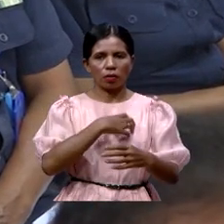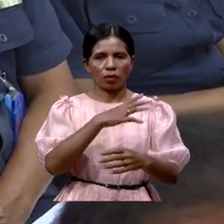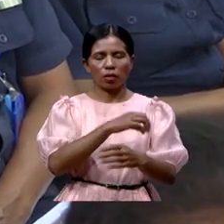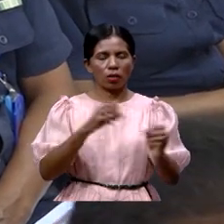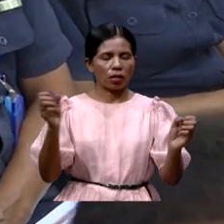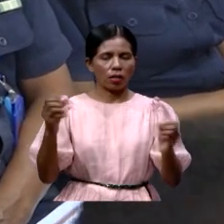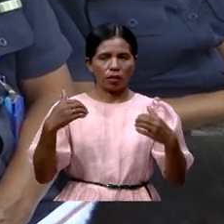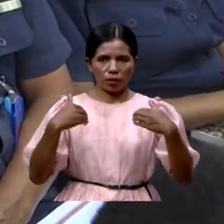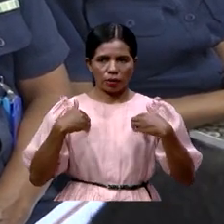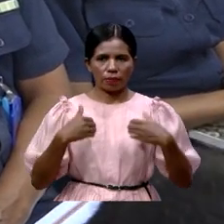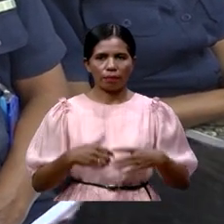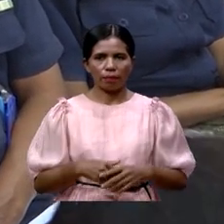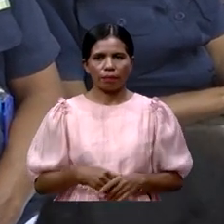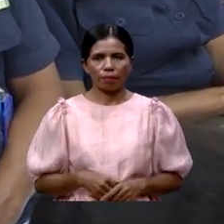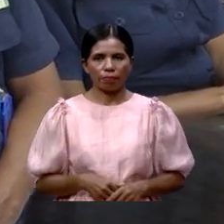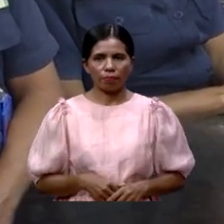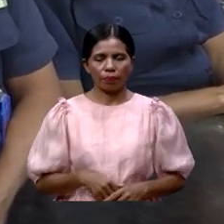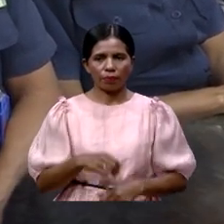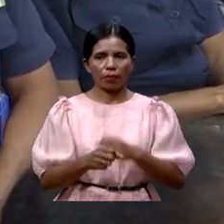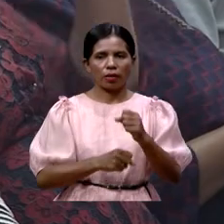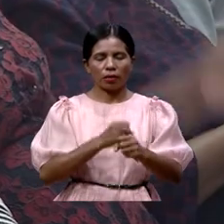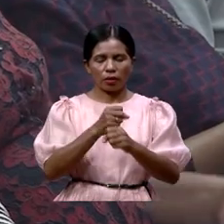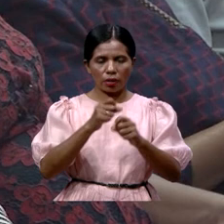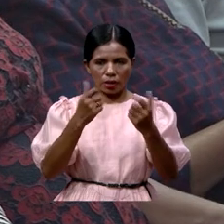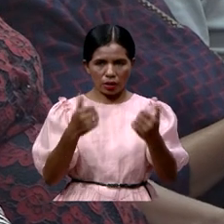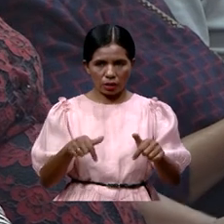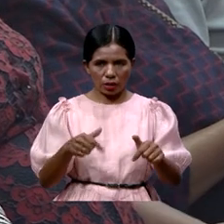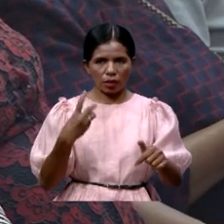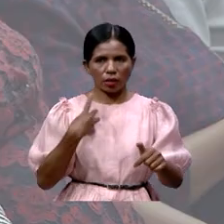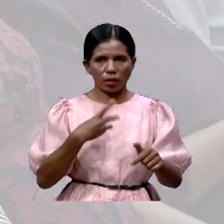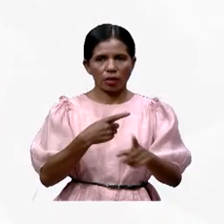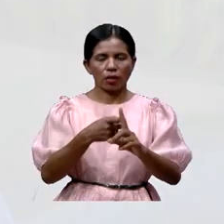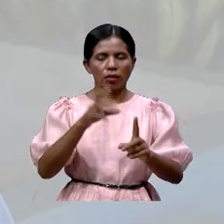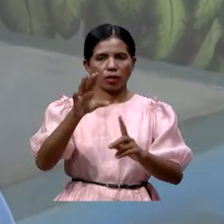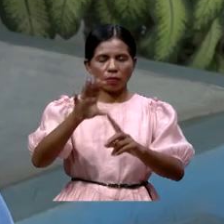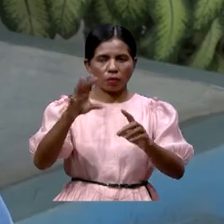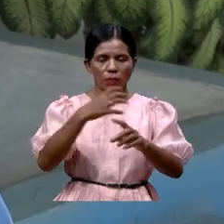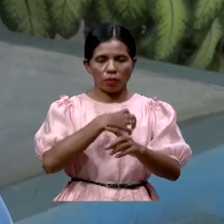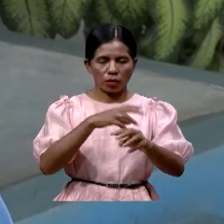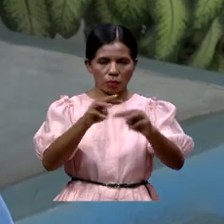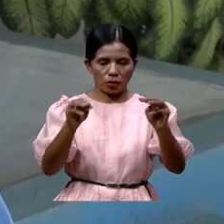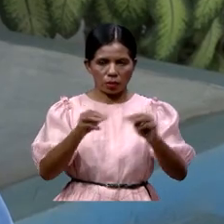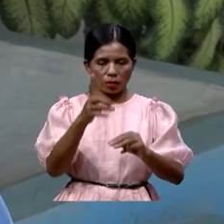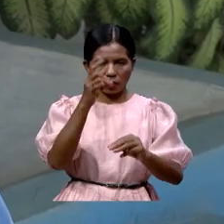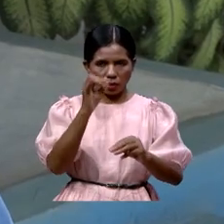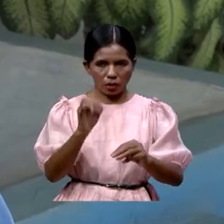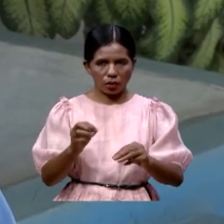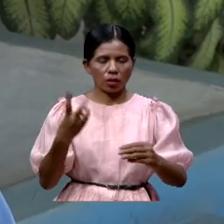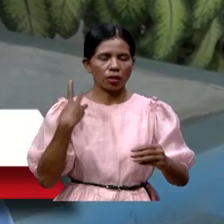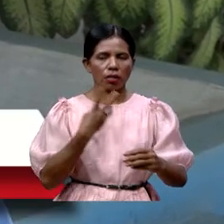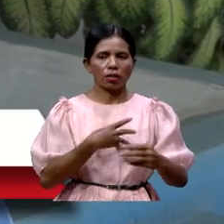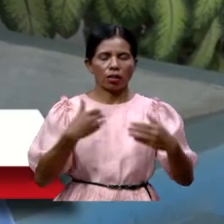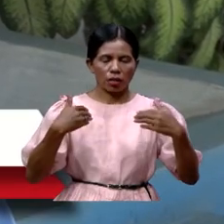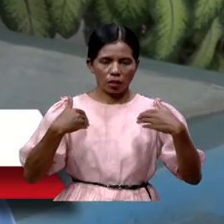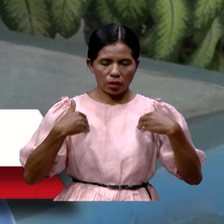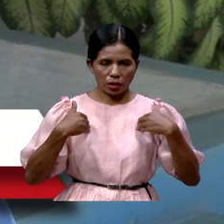ativo. Tina nida nemos e tá Kusi Komando Município de Ili e tá iha programas